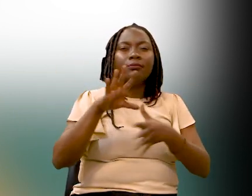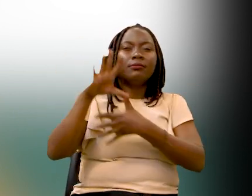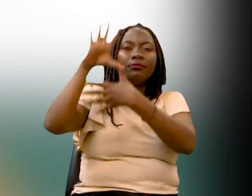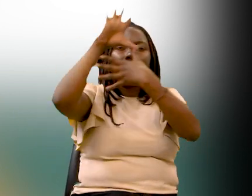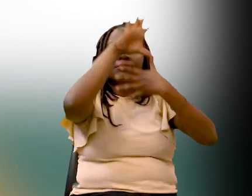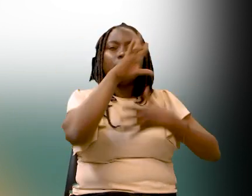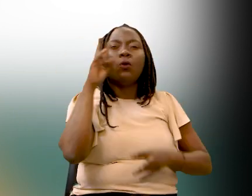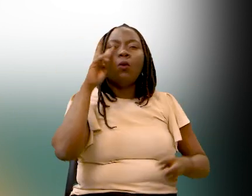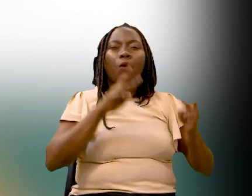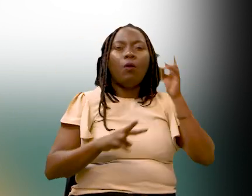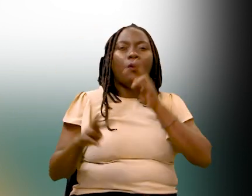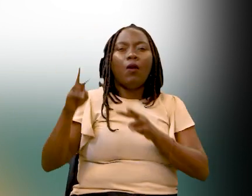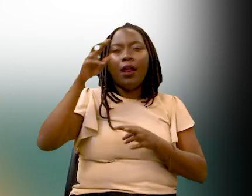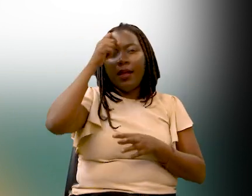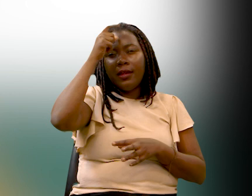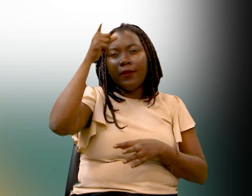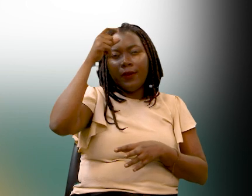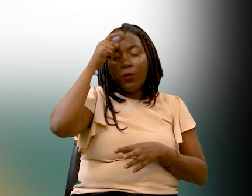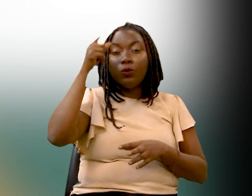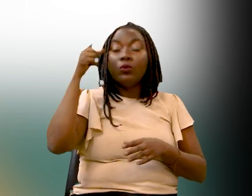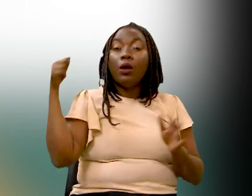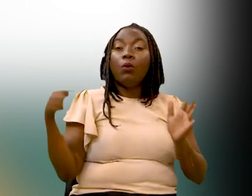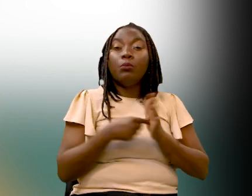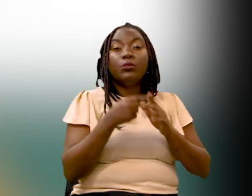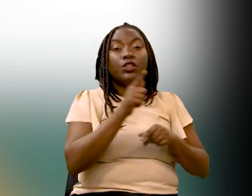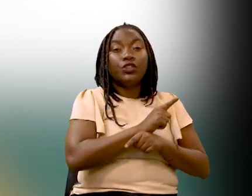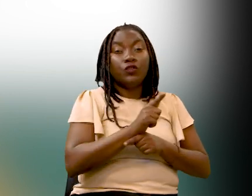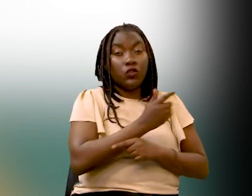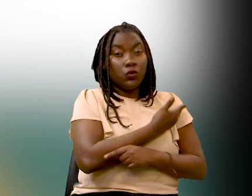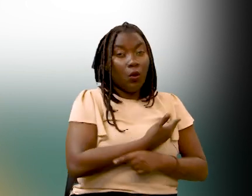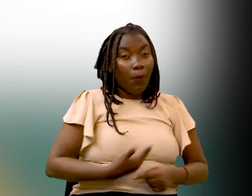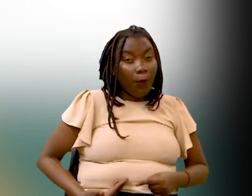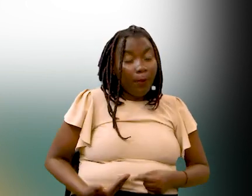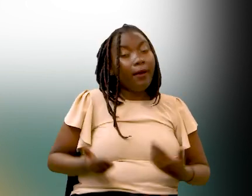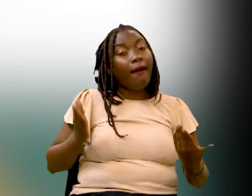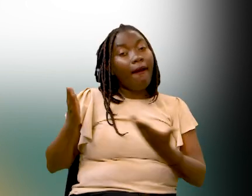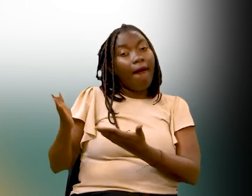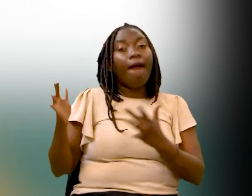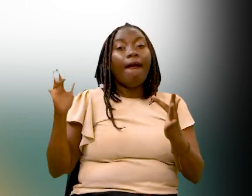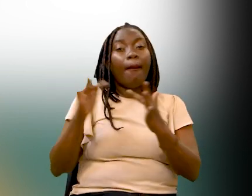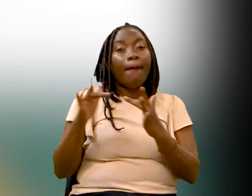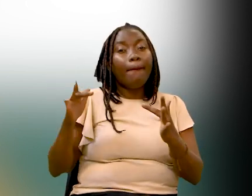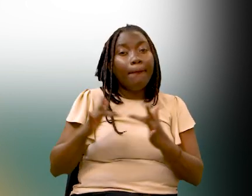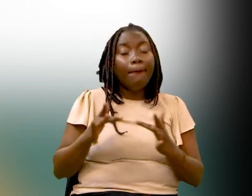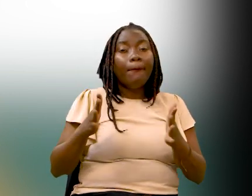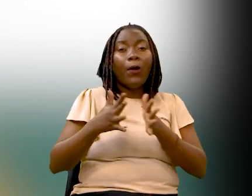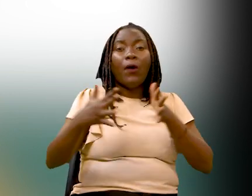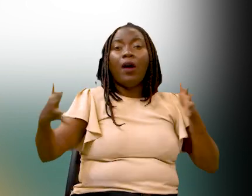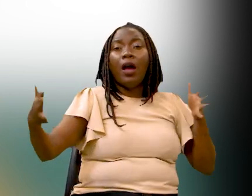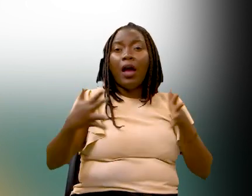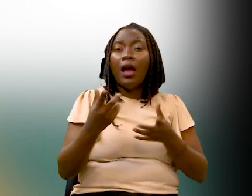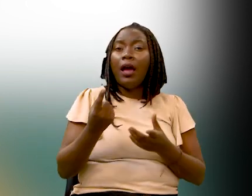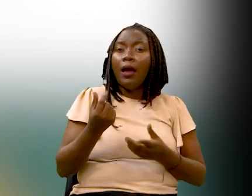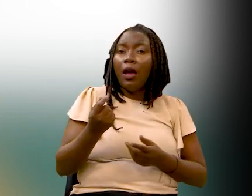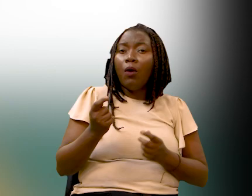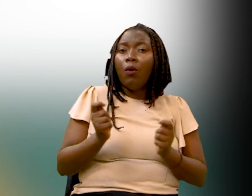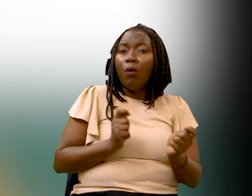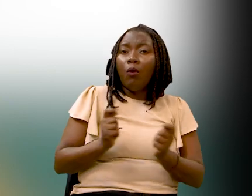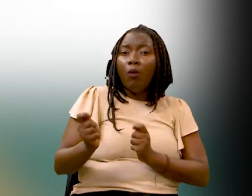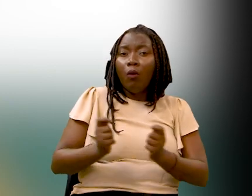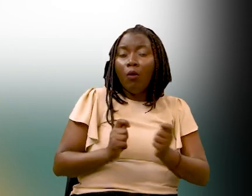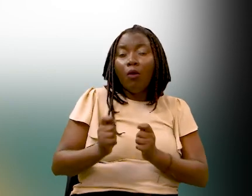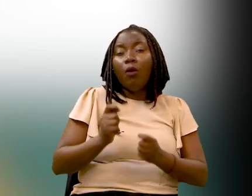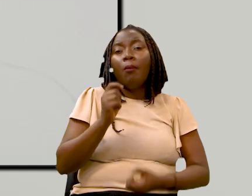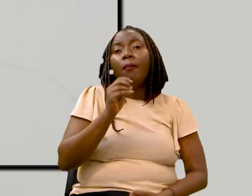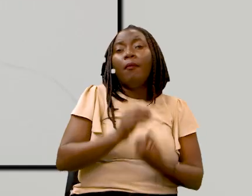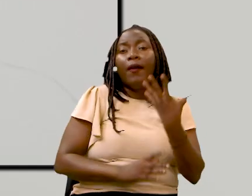um olhar sobre a cultura como objetivo de gestão pública, o livro aborda a dimensão econômica da cultura como geradora